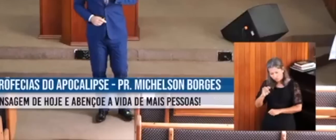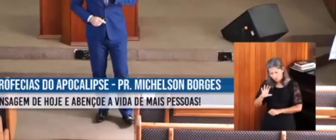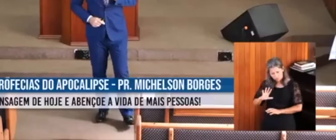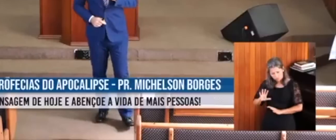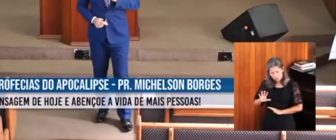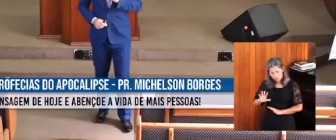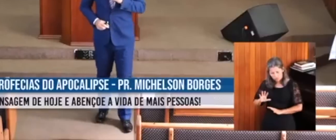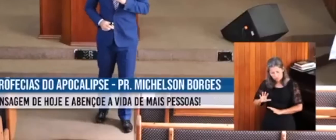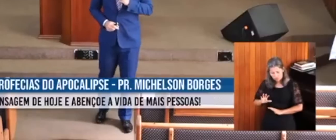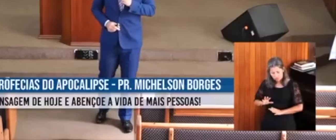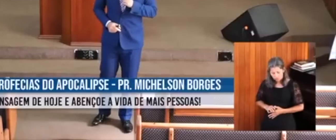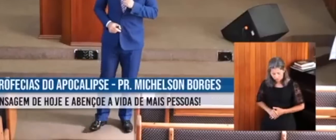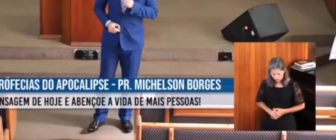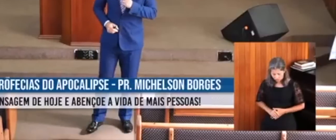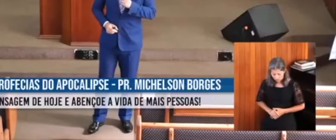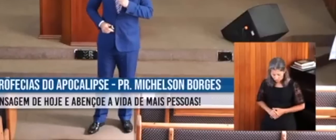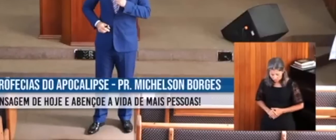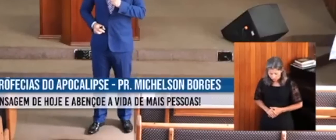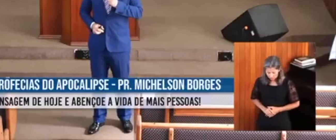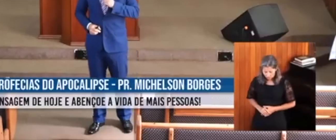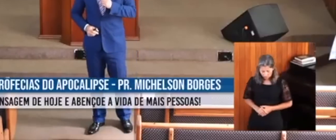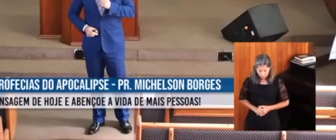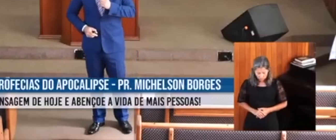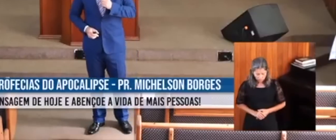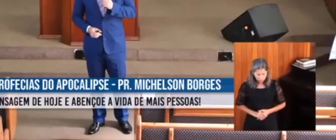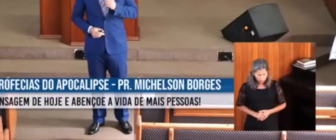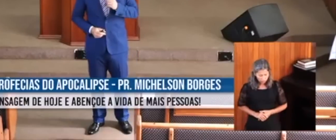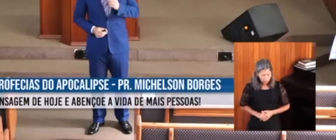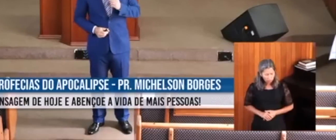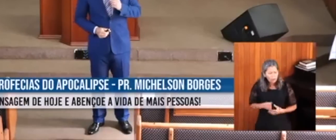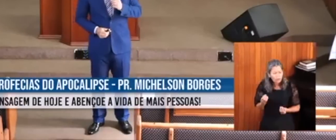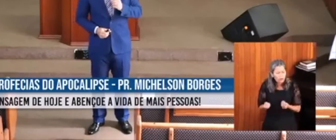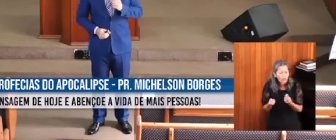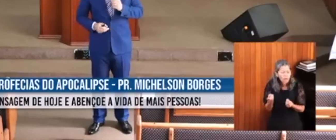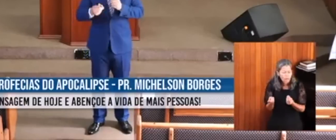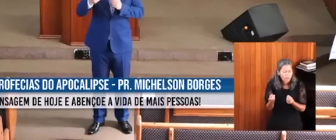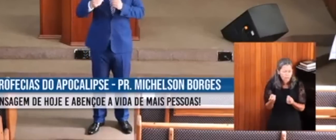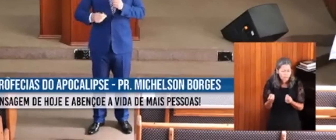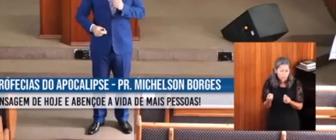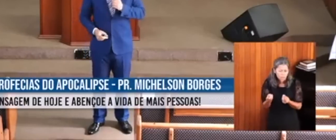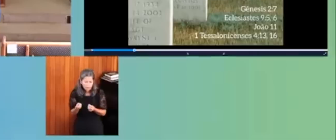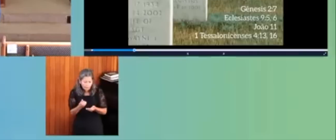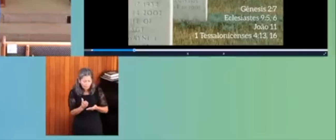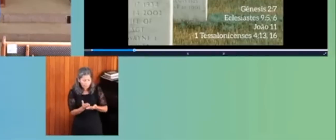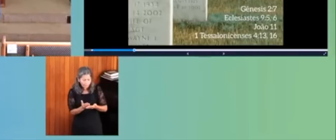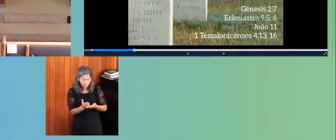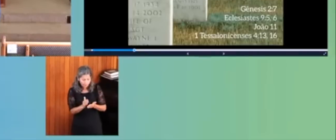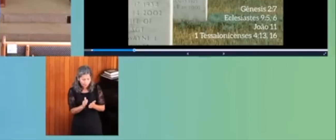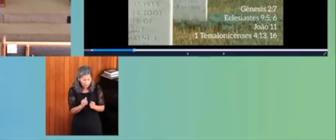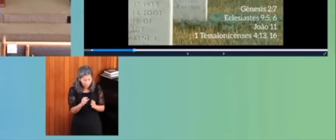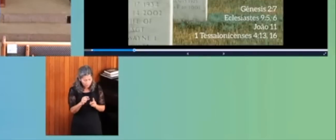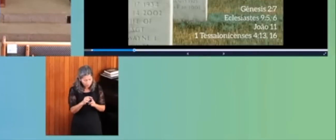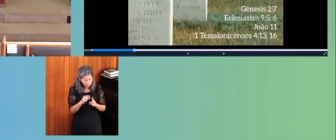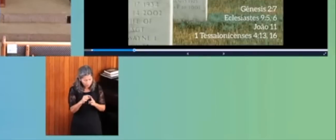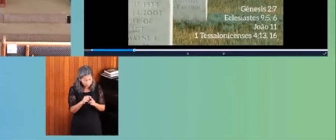rapidamente, o que ela nos ensina sobre isso, para a gente ter certeza de que ali não está ensinando imortalidade da alma. Gênesis 2,7, já falei,